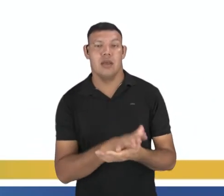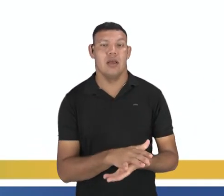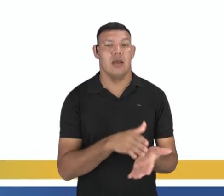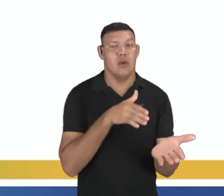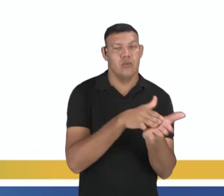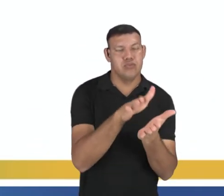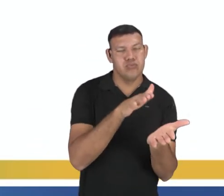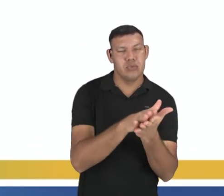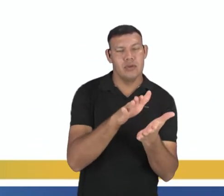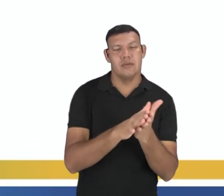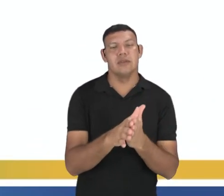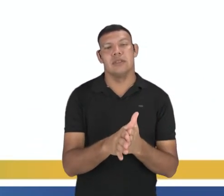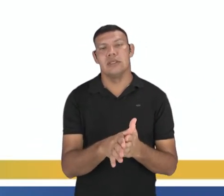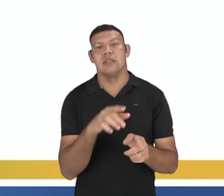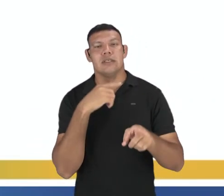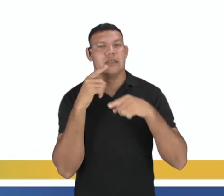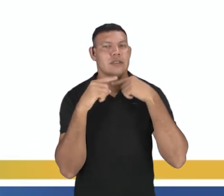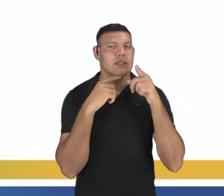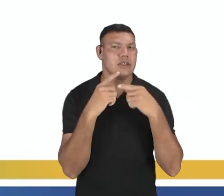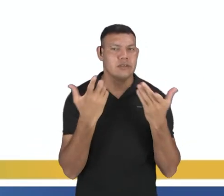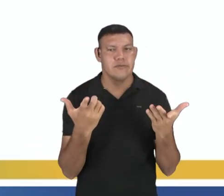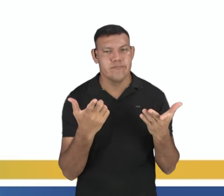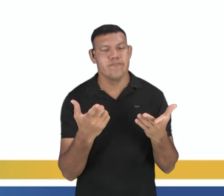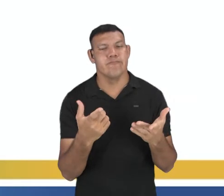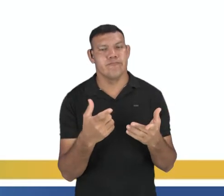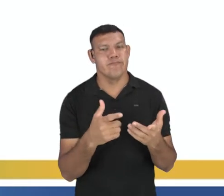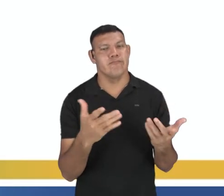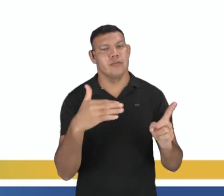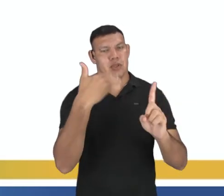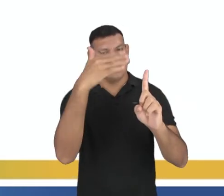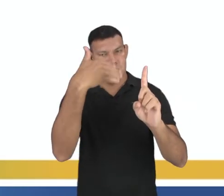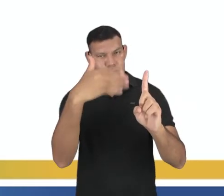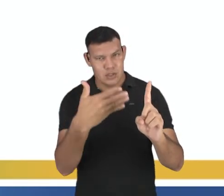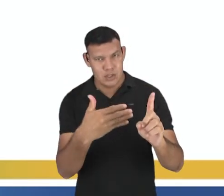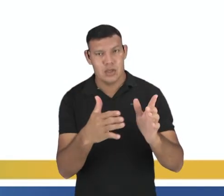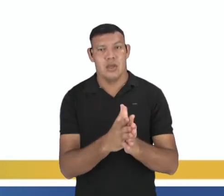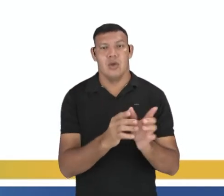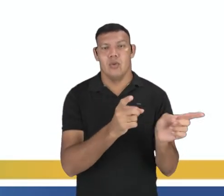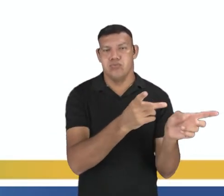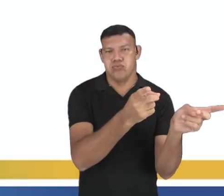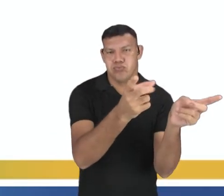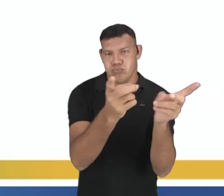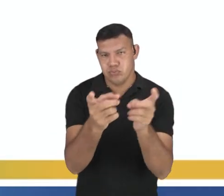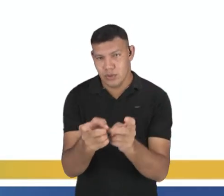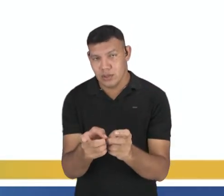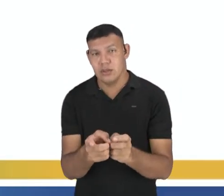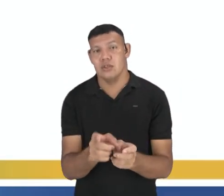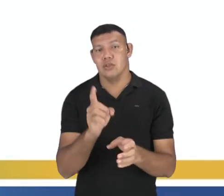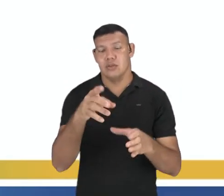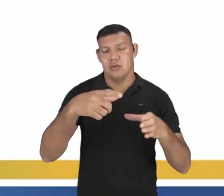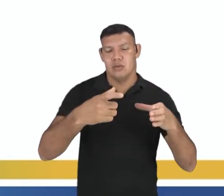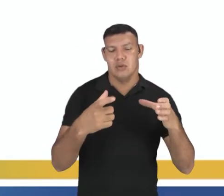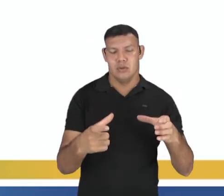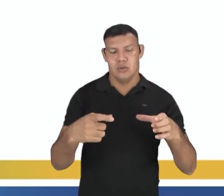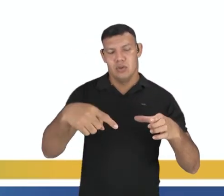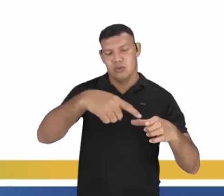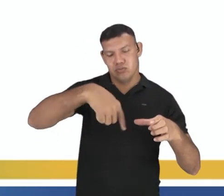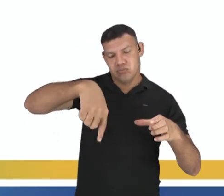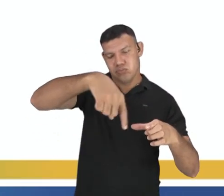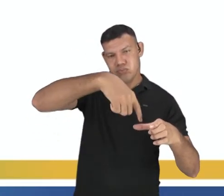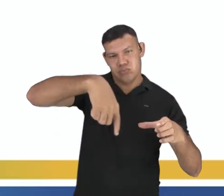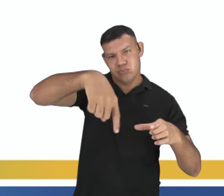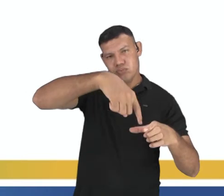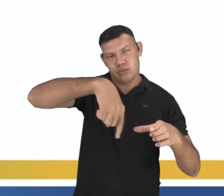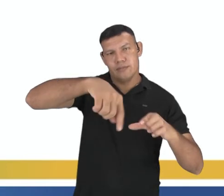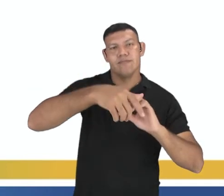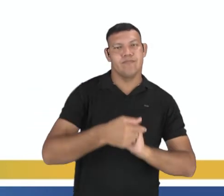impressas representaram duvidosa honra ao iniciar esta corrente do Mercantilismo apenas o disco foi gravado